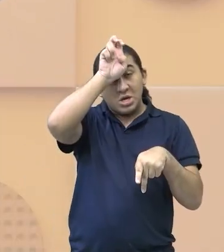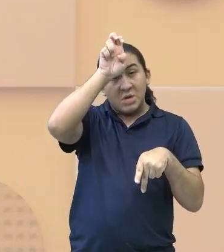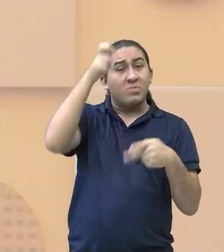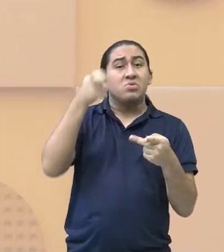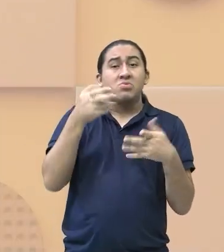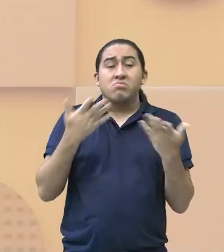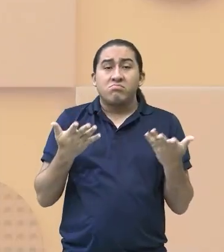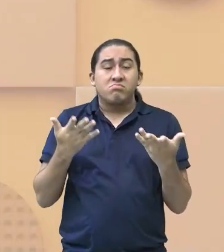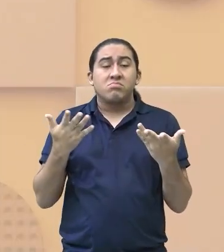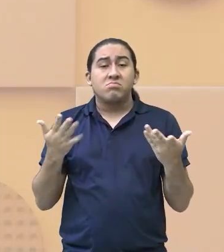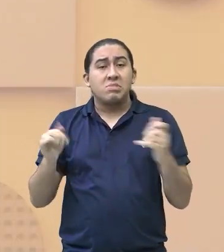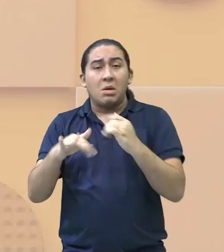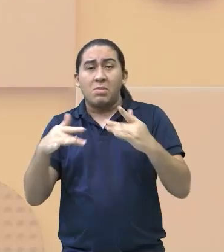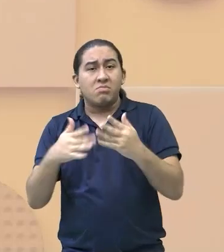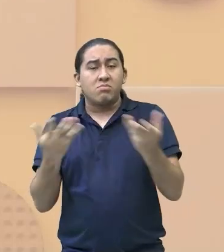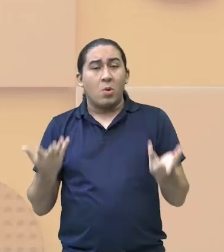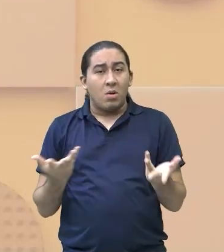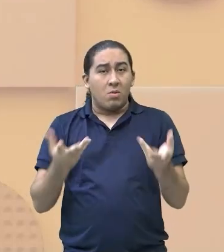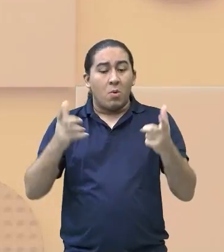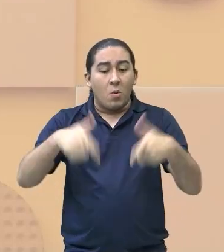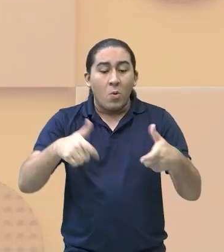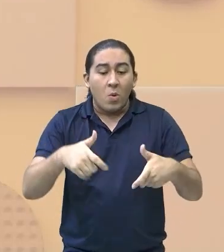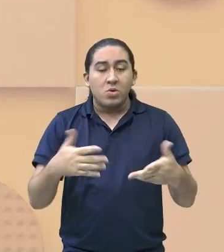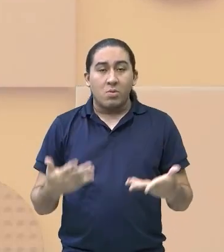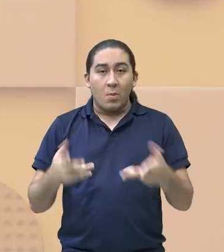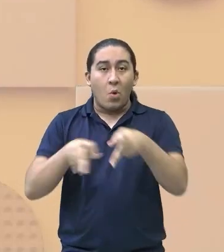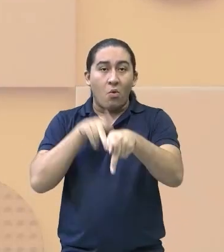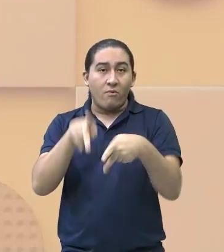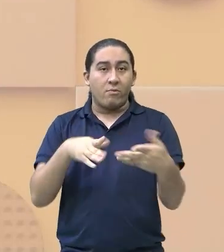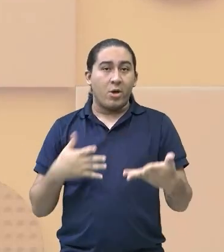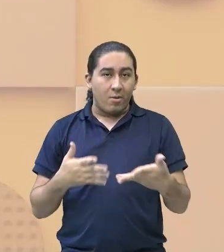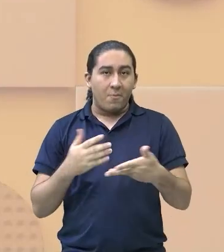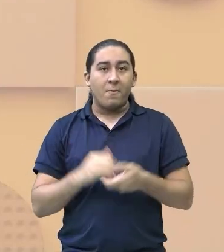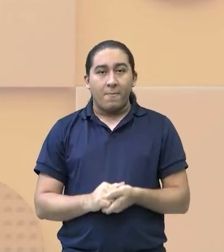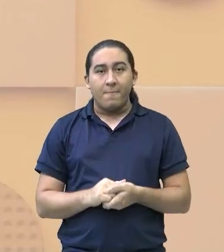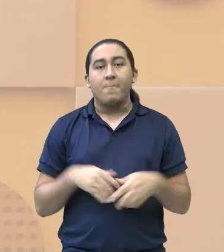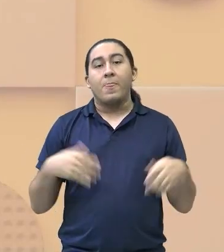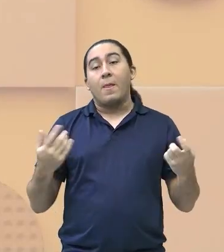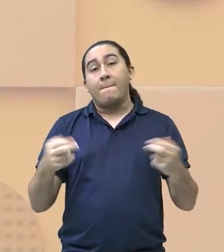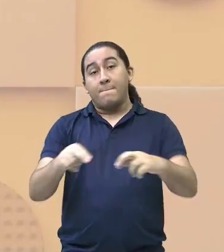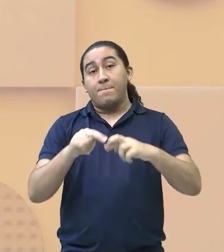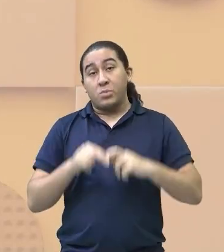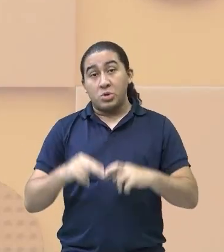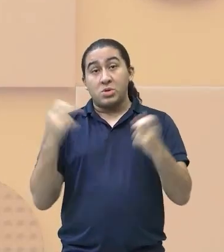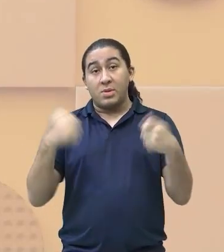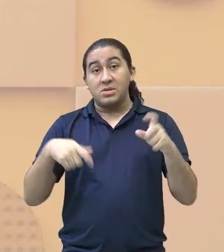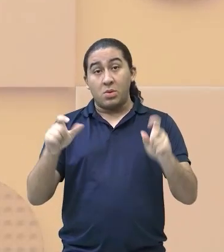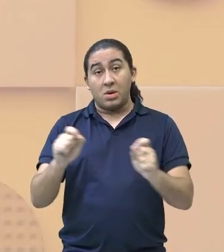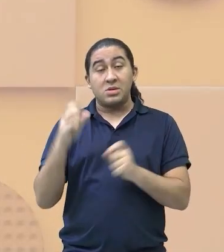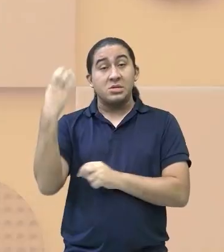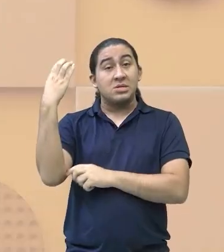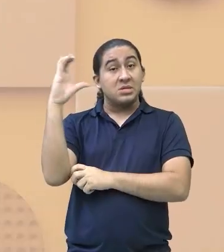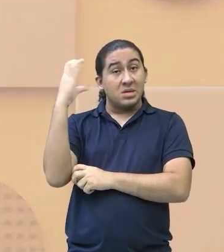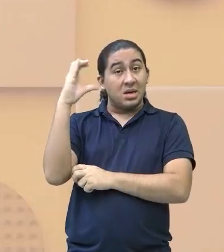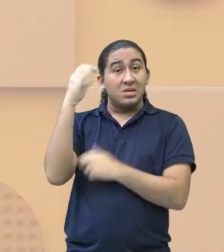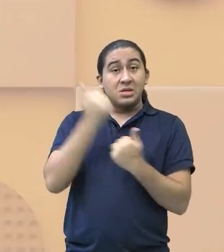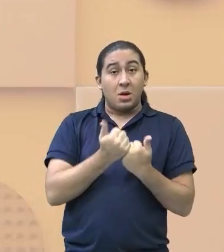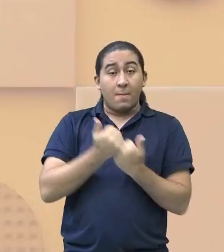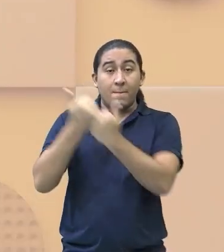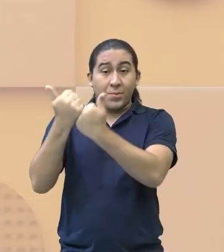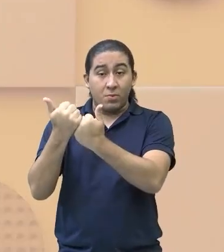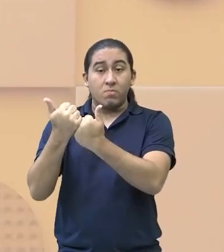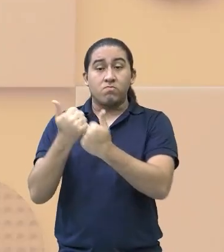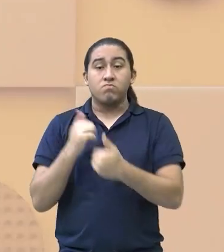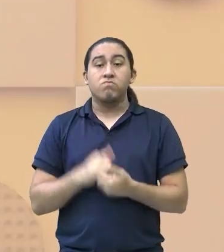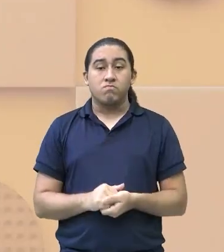mesopotâmico? É da onde? Então, exatamente por isso que a gente precisa, então, o quê? Né? Das ciências auxiliares. Daí,